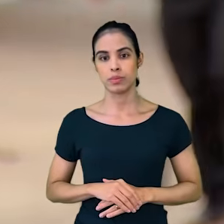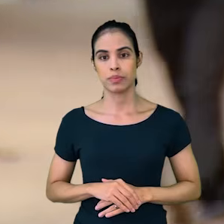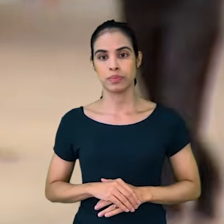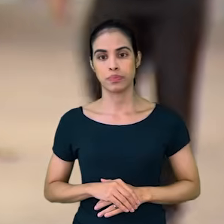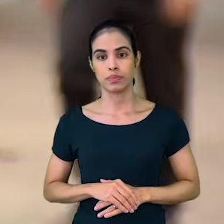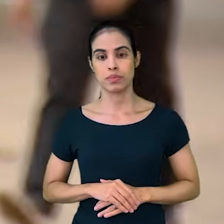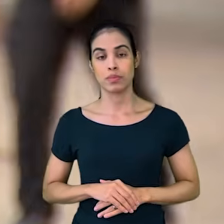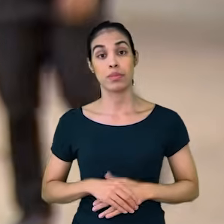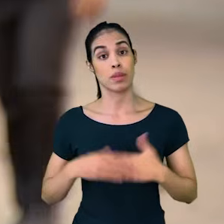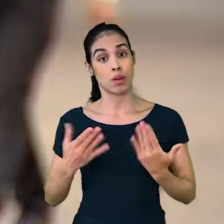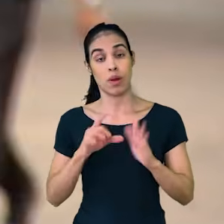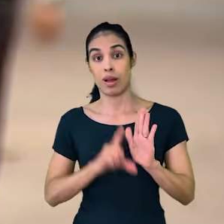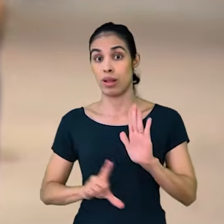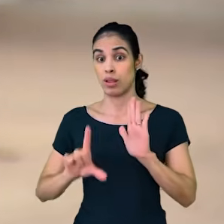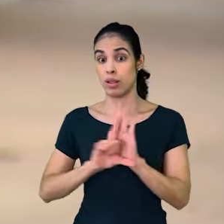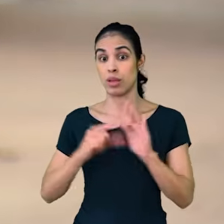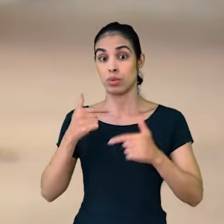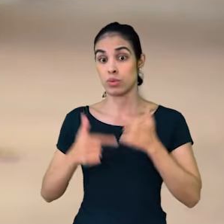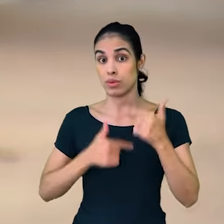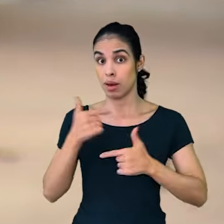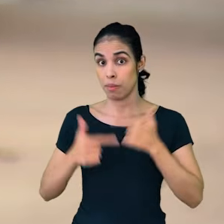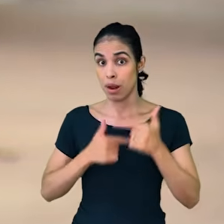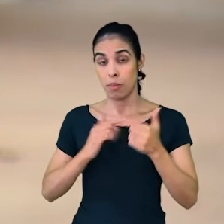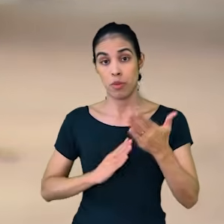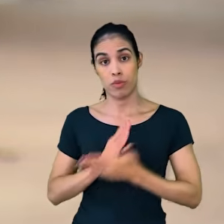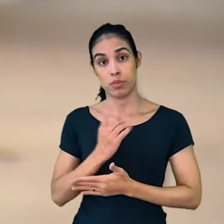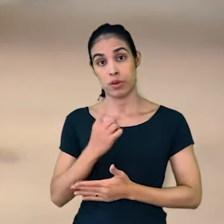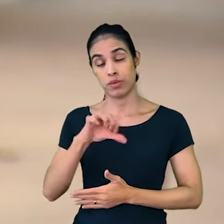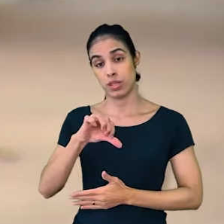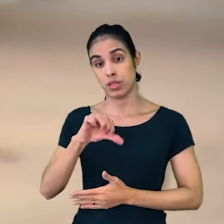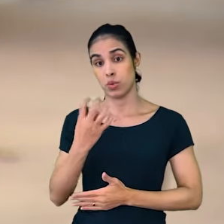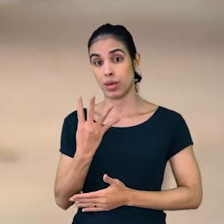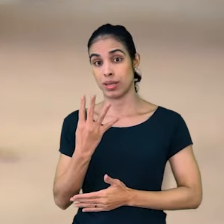A consolidação das leis do trabalho ocorreu em